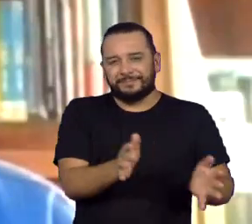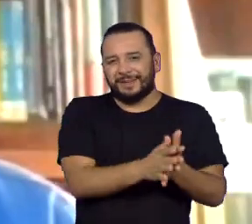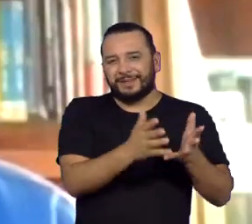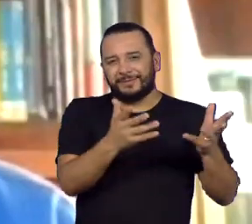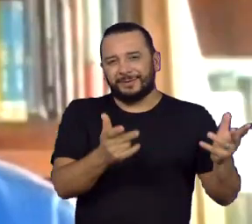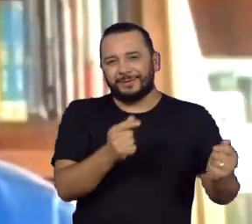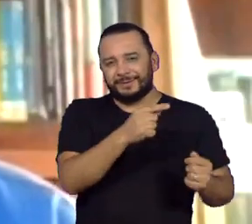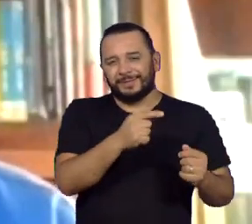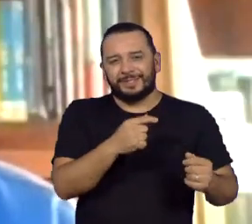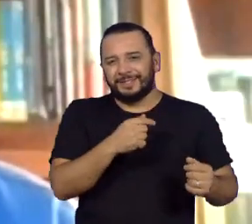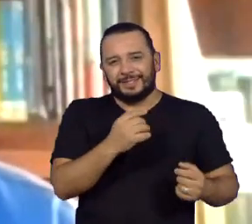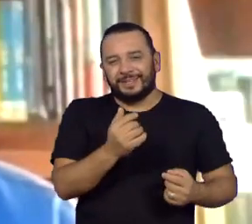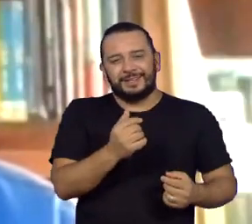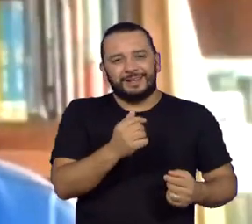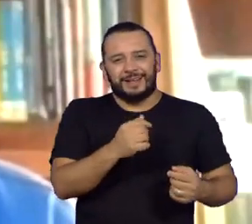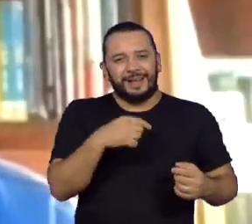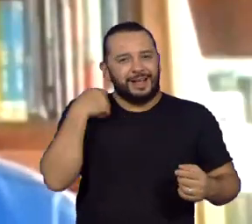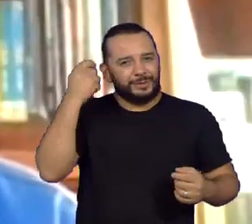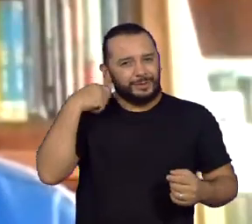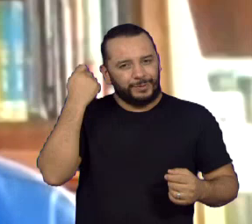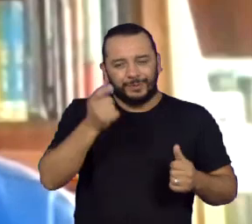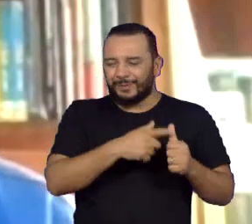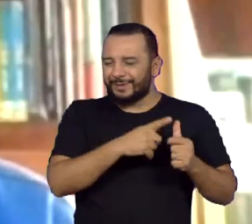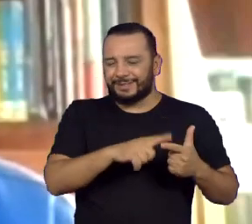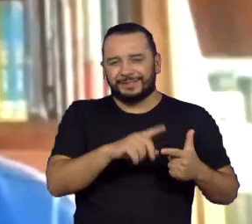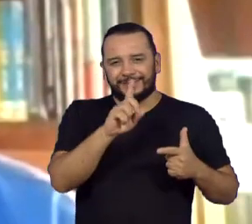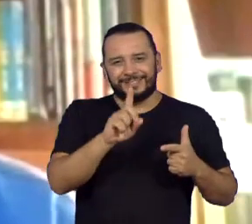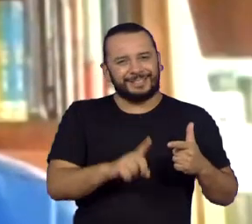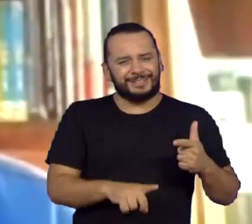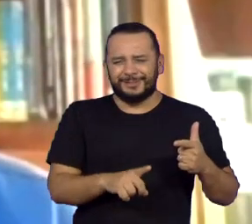além de ser um ator magnífico, um grande diretor.